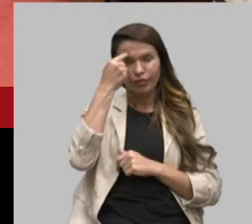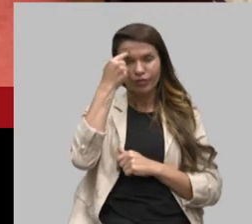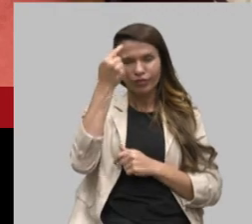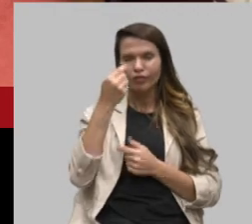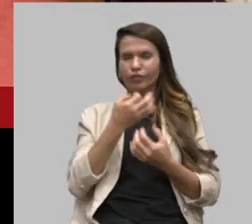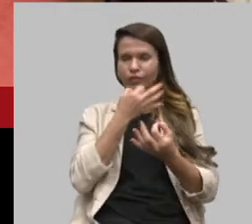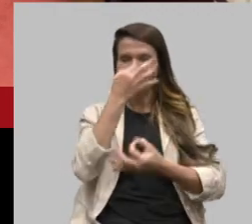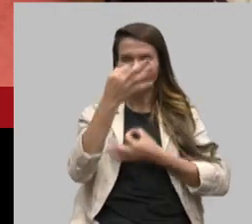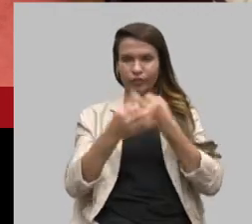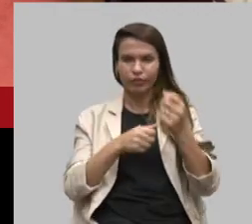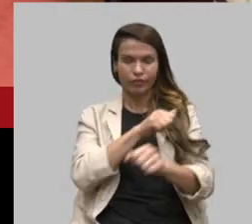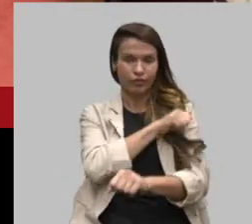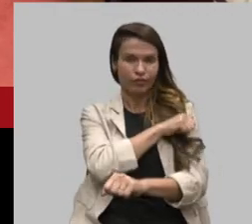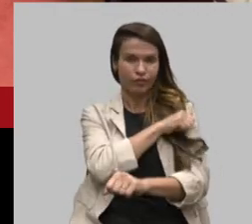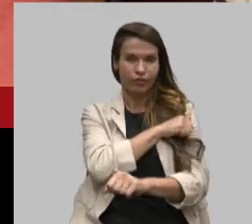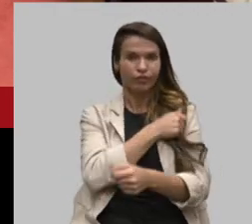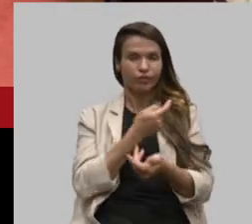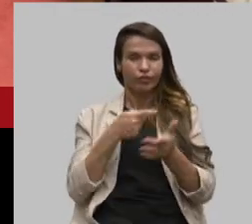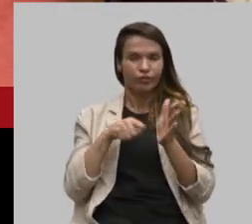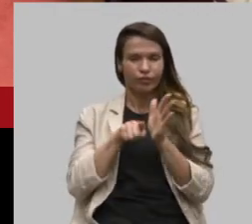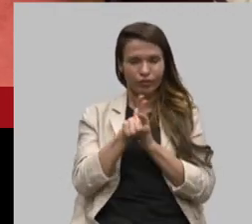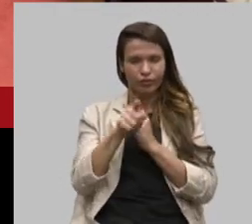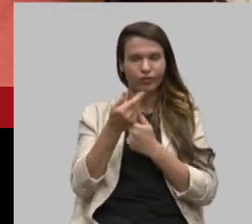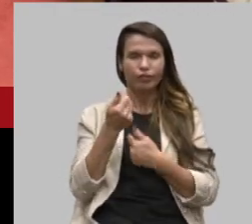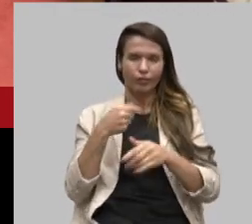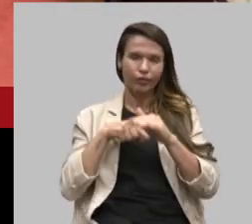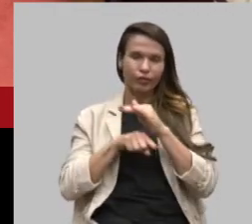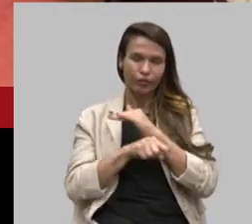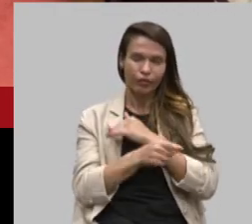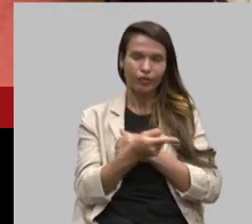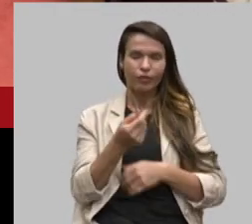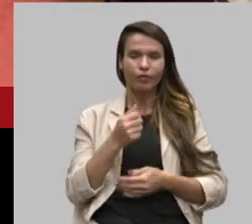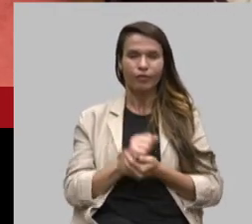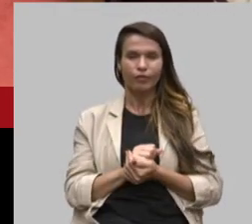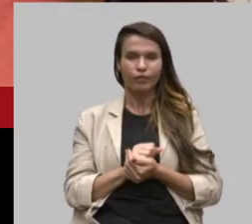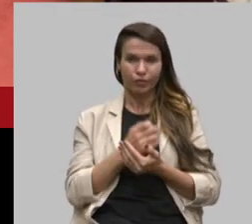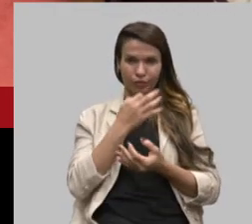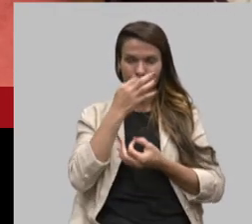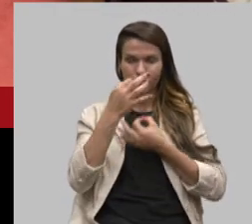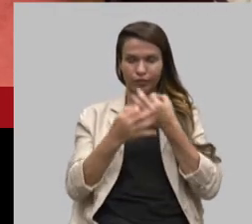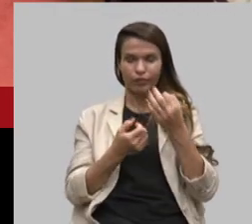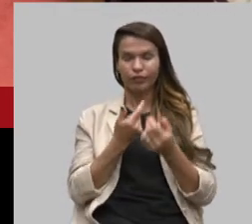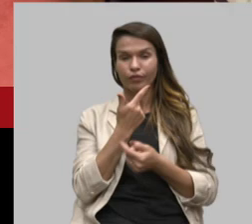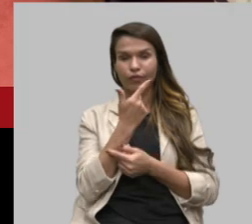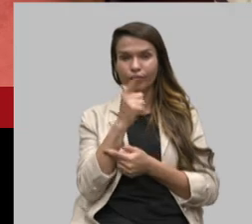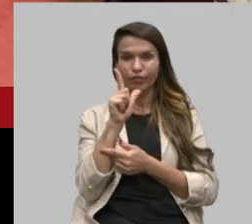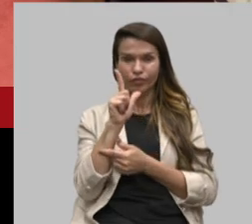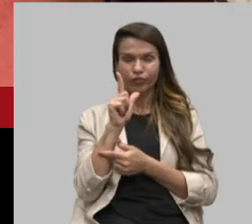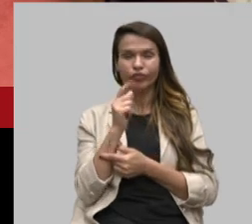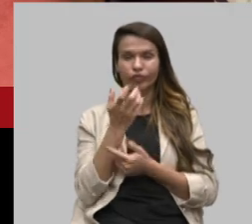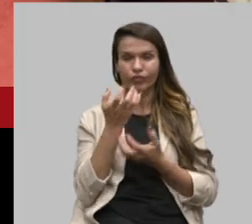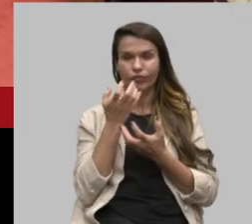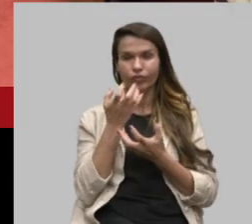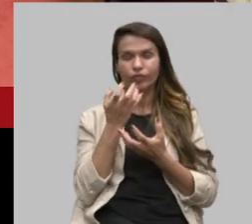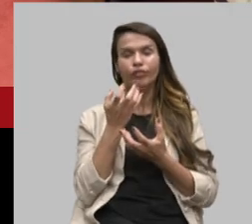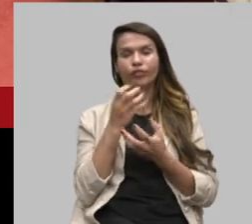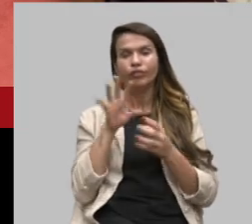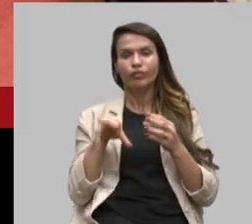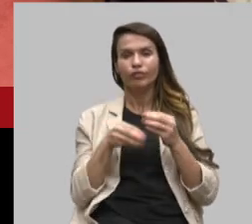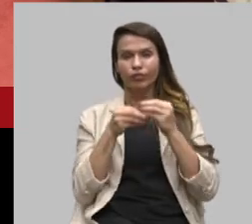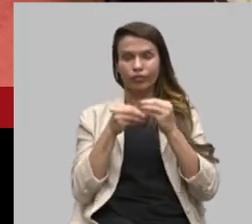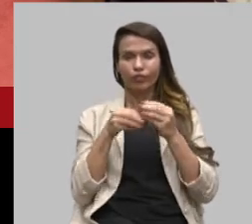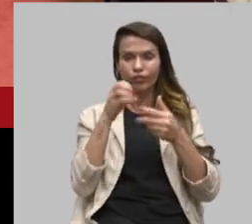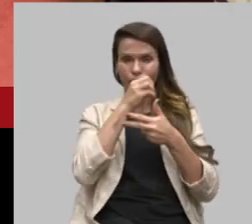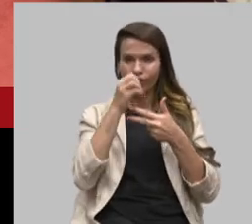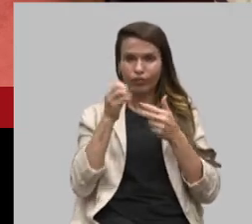é sempre te perguntando algo mais crítico eh eu um outro eh uma outra coisa que eu queria dizer é que o Enem que é em prol do ensino